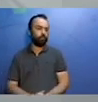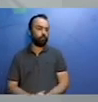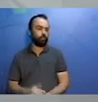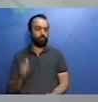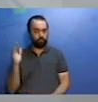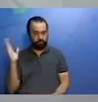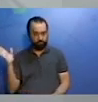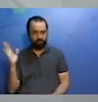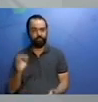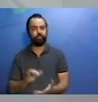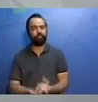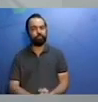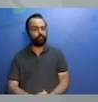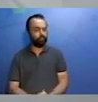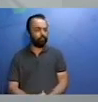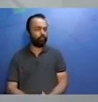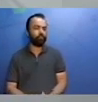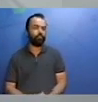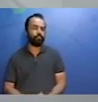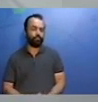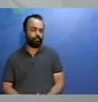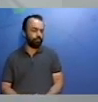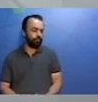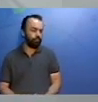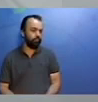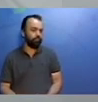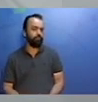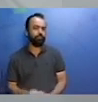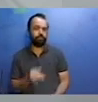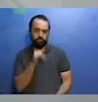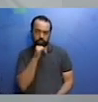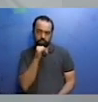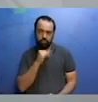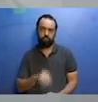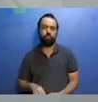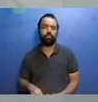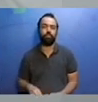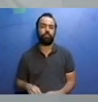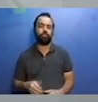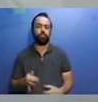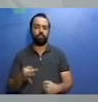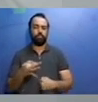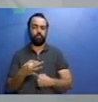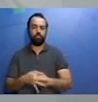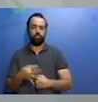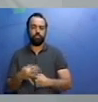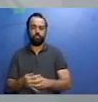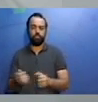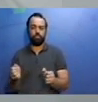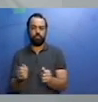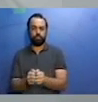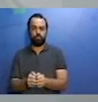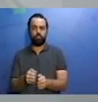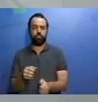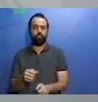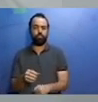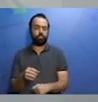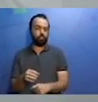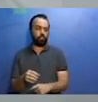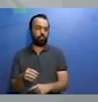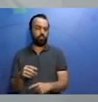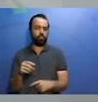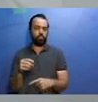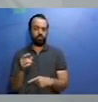Aqui nós temos um outro exemplo de fusão fracionada da mistura de ferro e chumbo. Então o chumbo ele tem o ponto de fusão